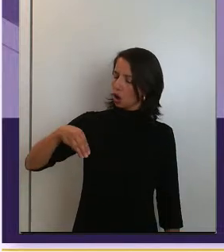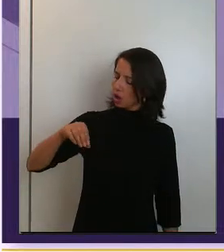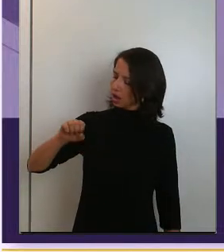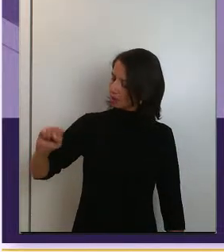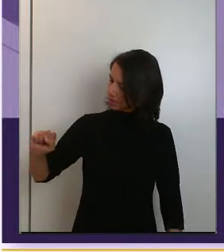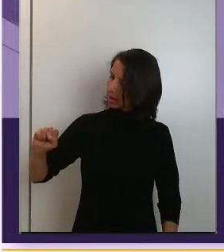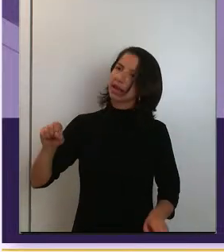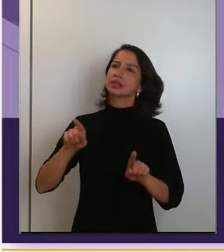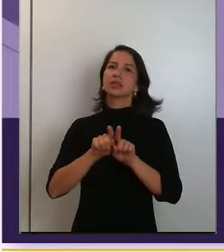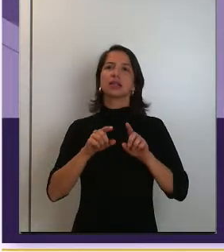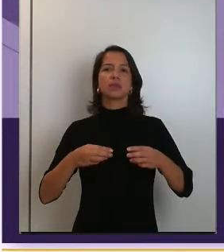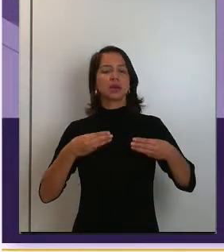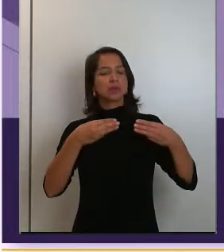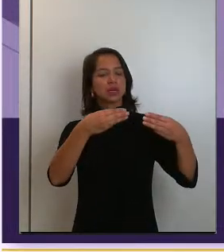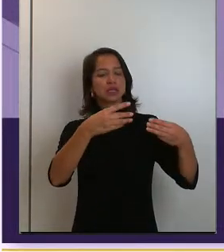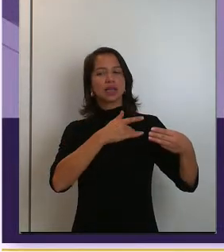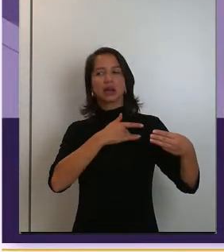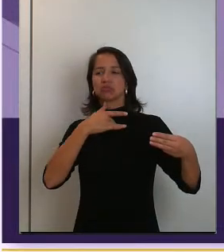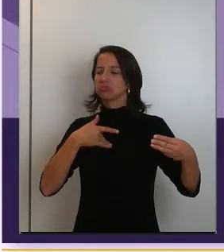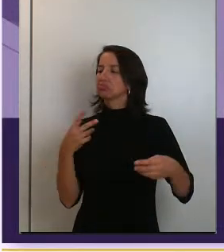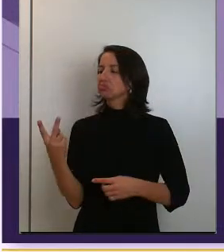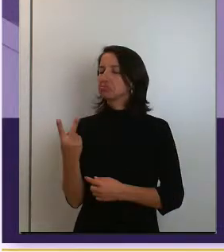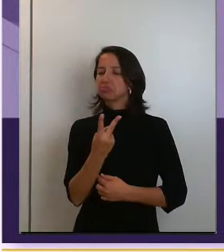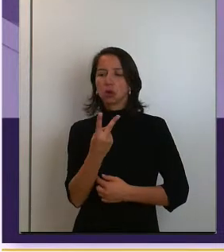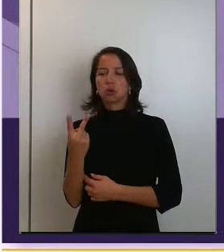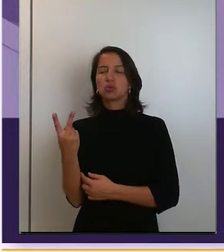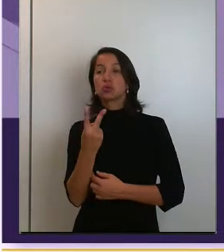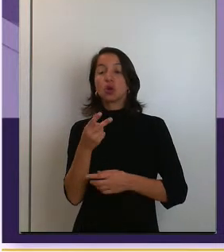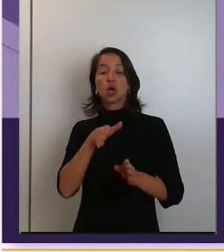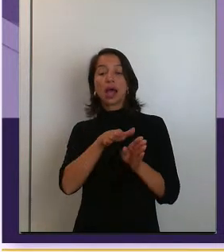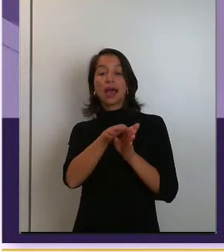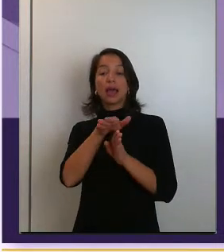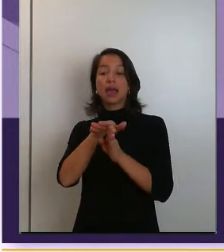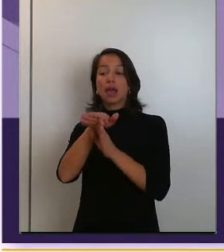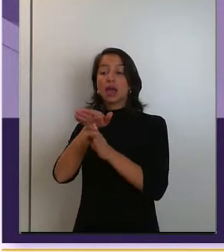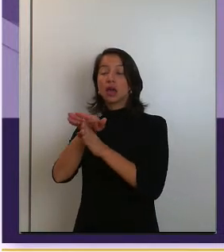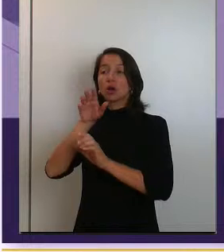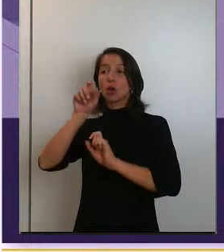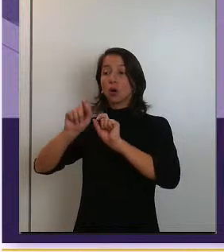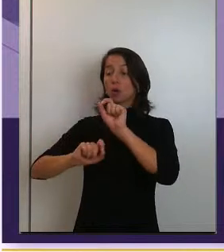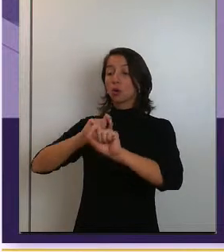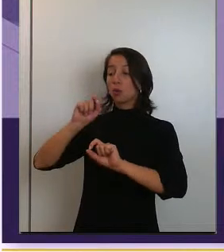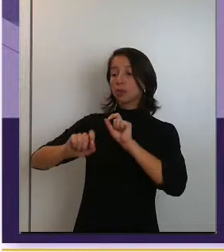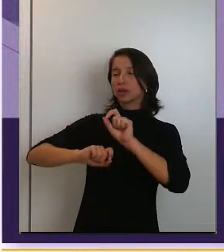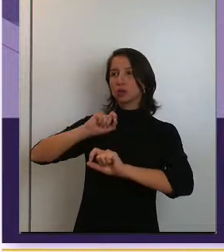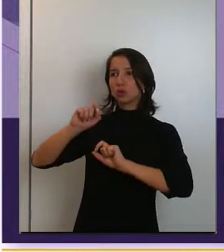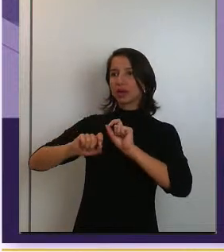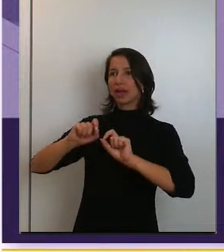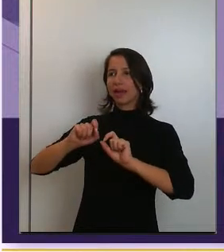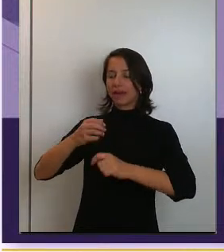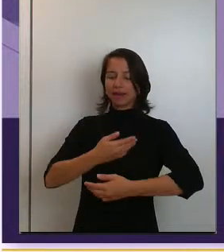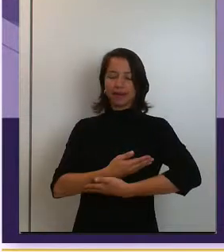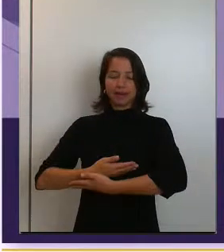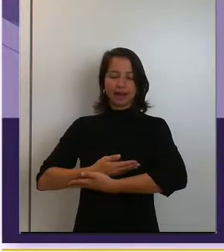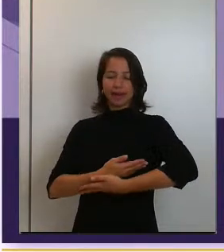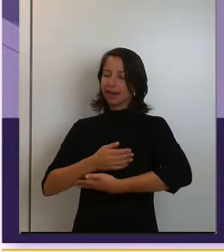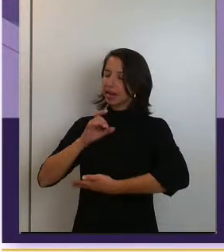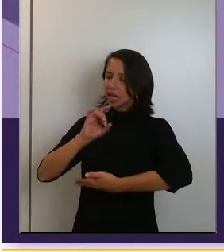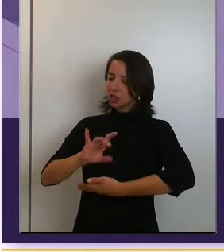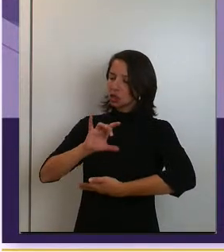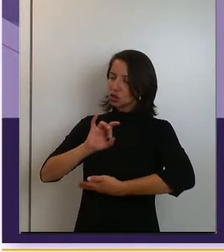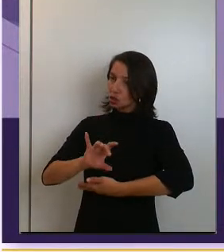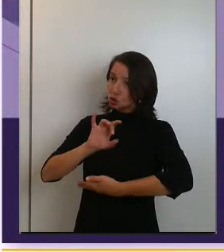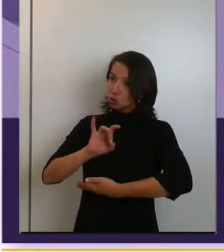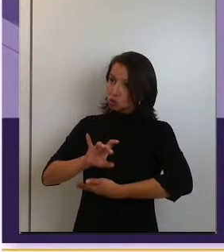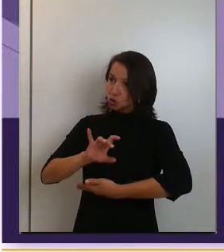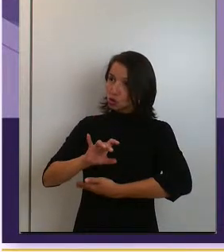o Ministério da Saúde recomendam o aleitamento materno exclusivo, ou seja, só leite de peito, até os 6 meses de idade,